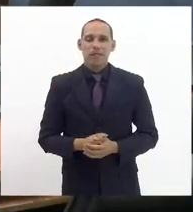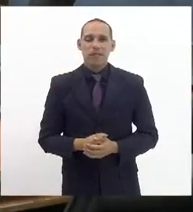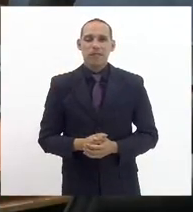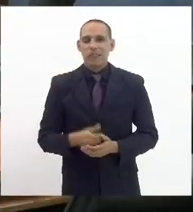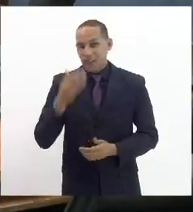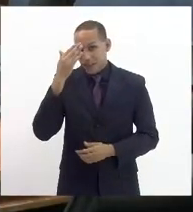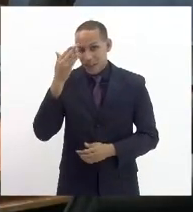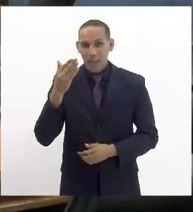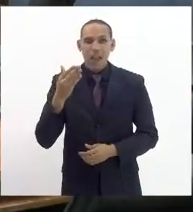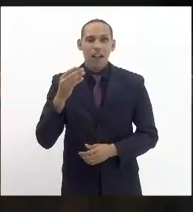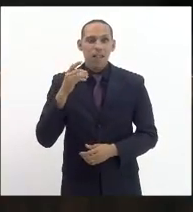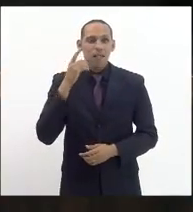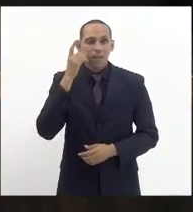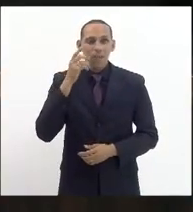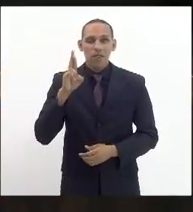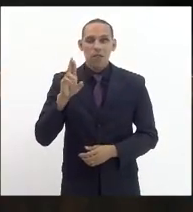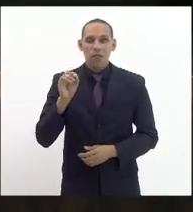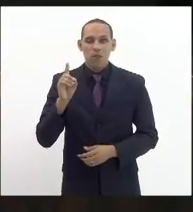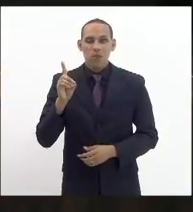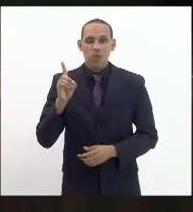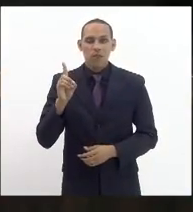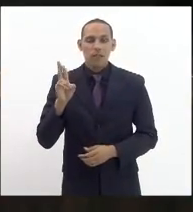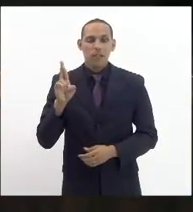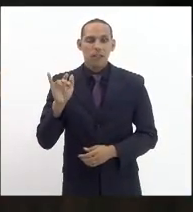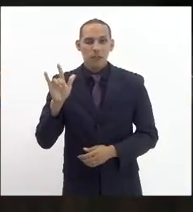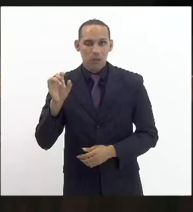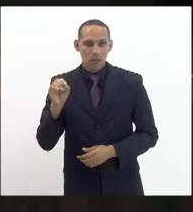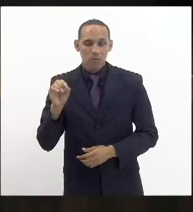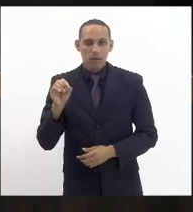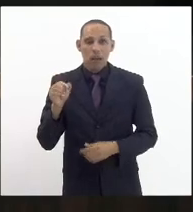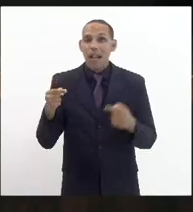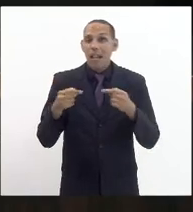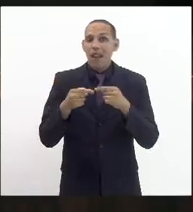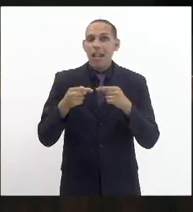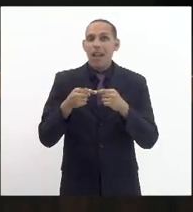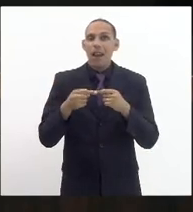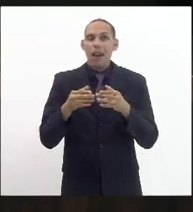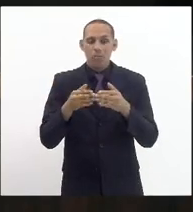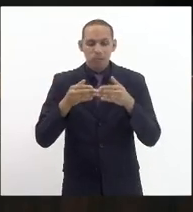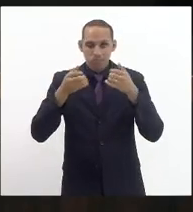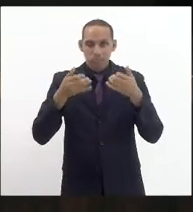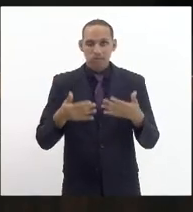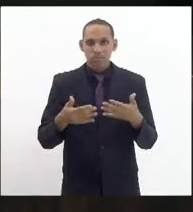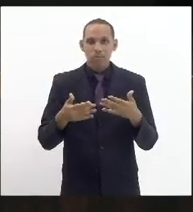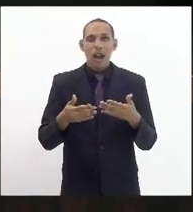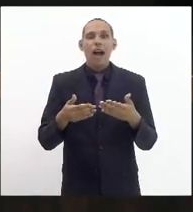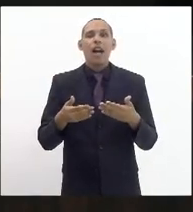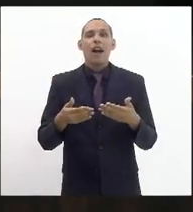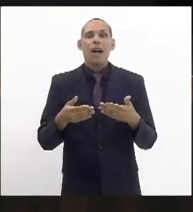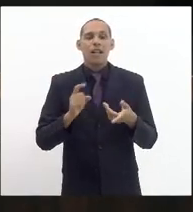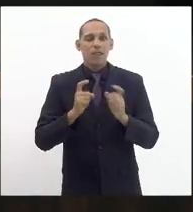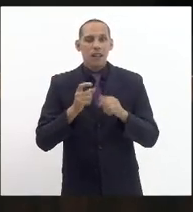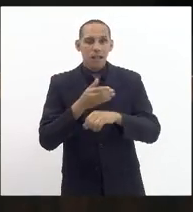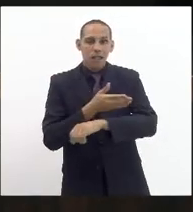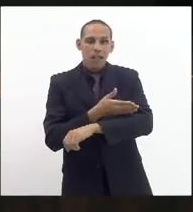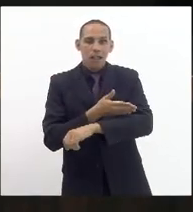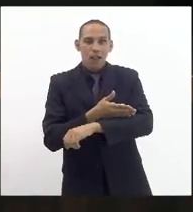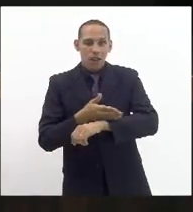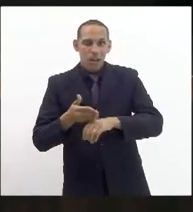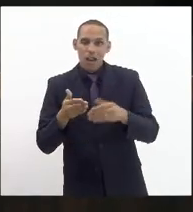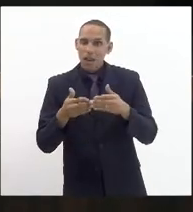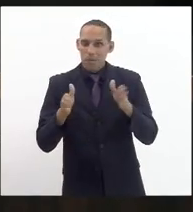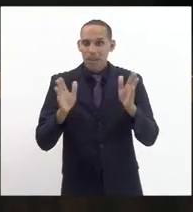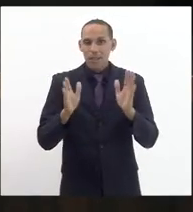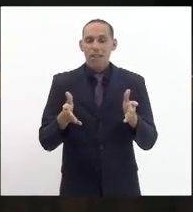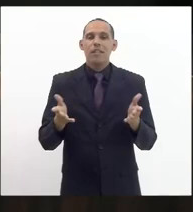Obrigado, deputado Rodrigo. Em relação à questão de ordem, Vossa Excelência, como a sessão ordinária já está aberta, eu